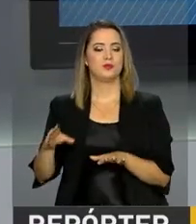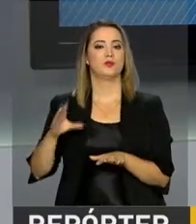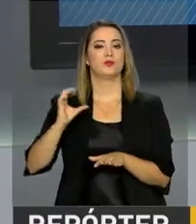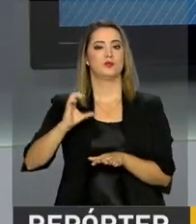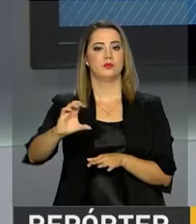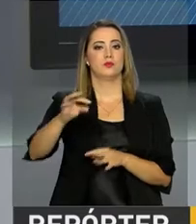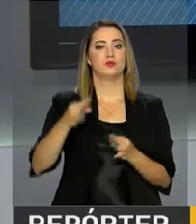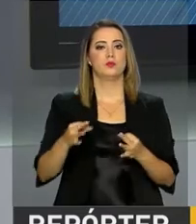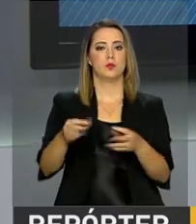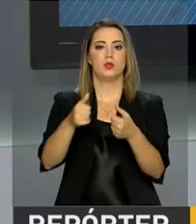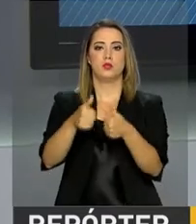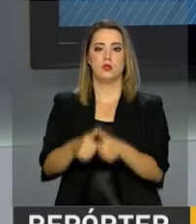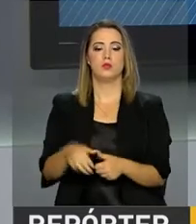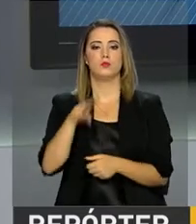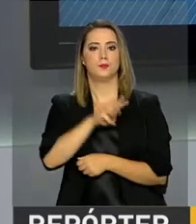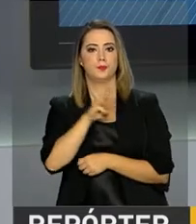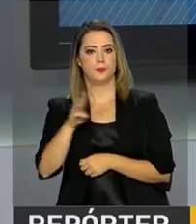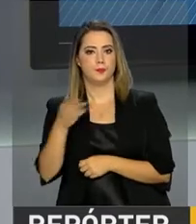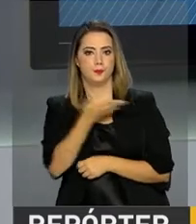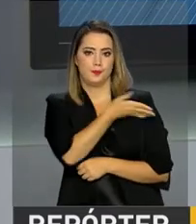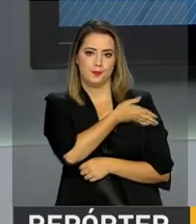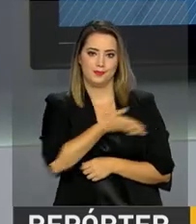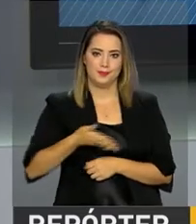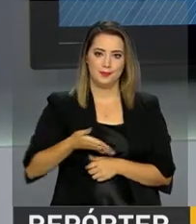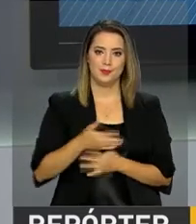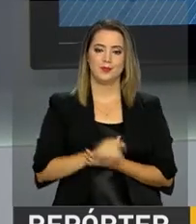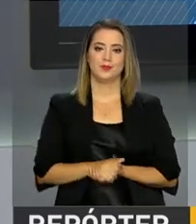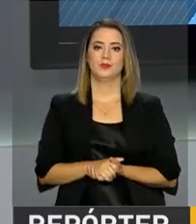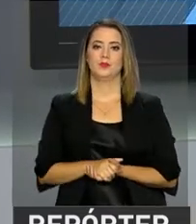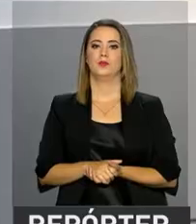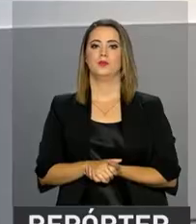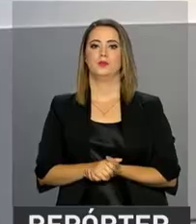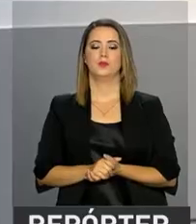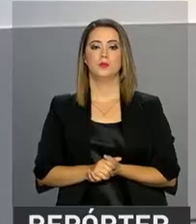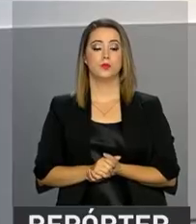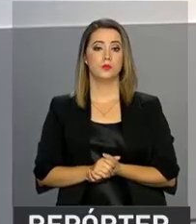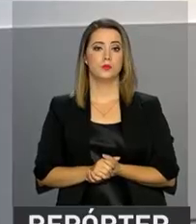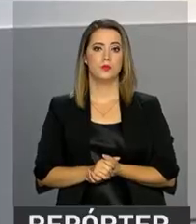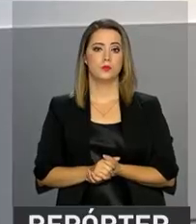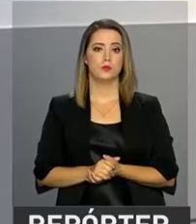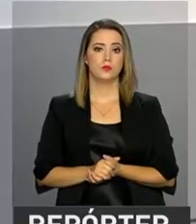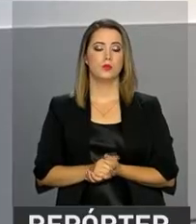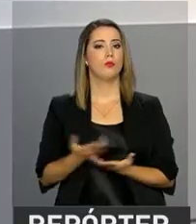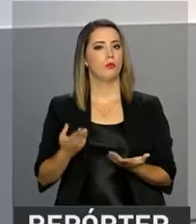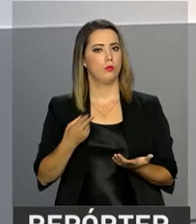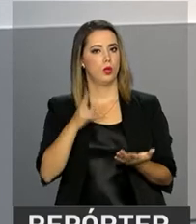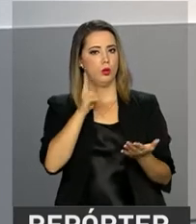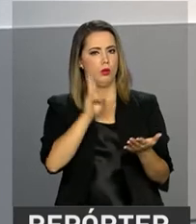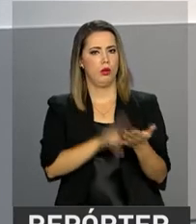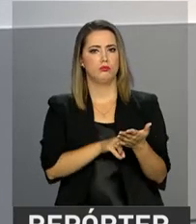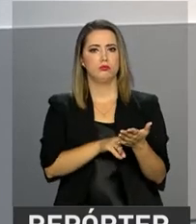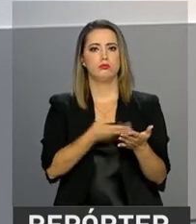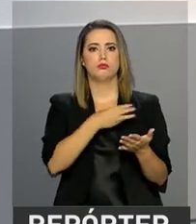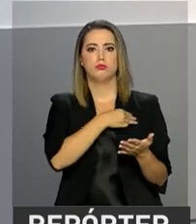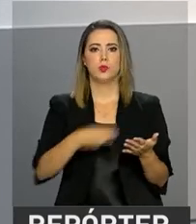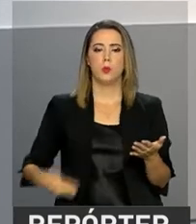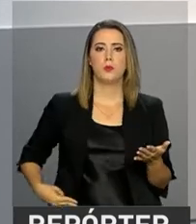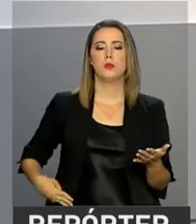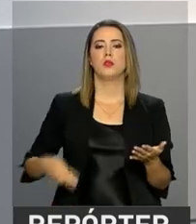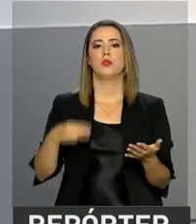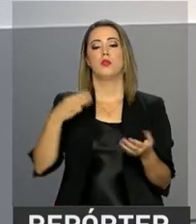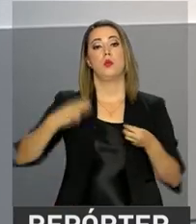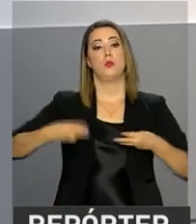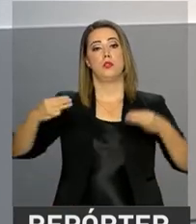está disponível na página do evento na internet em nota o ministério das relações exteriores